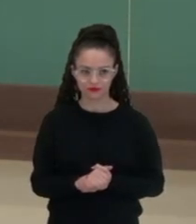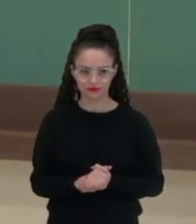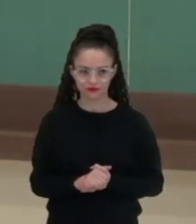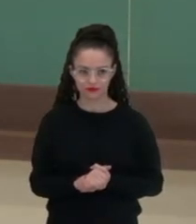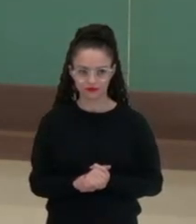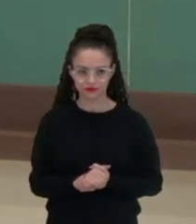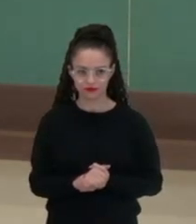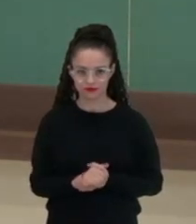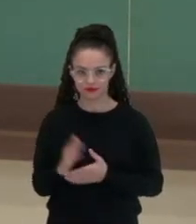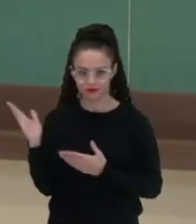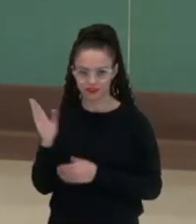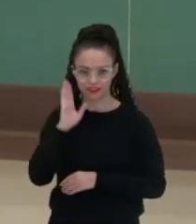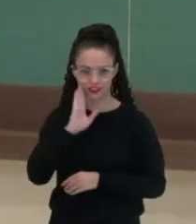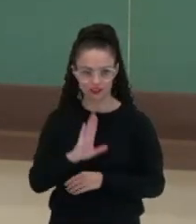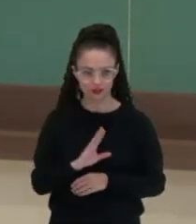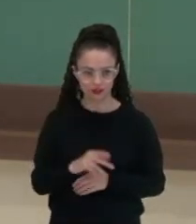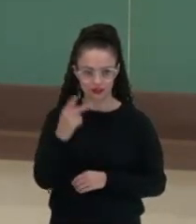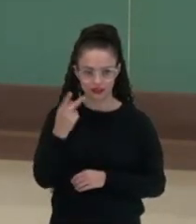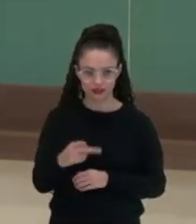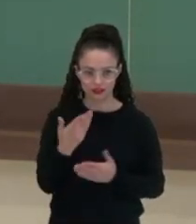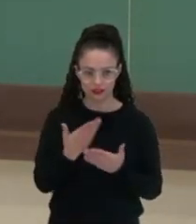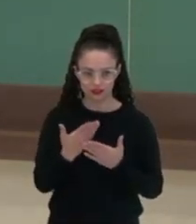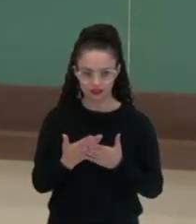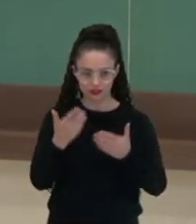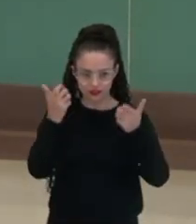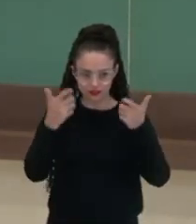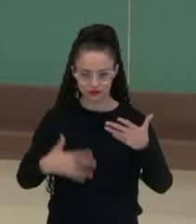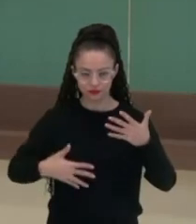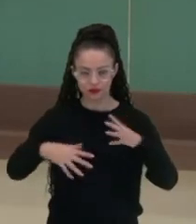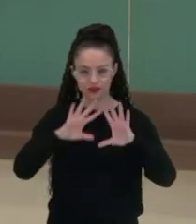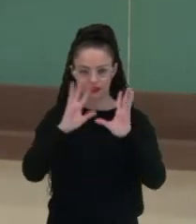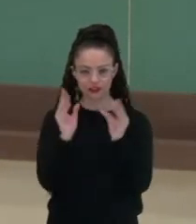colocar a nossa tela azul. Nessa aula nós falamos, né, fizemos uma